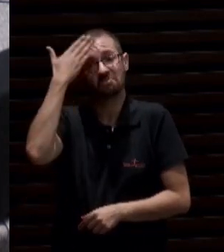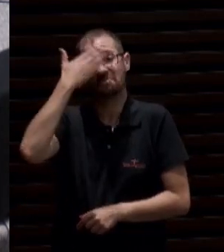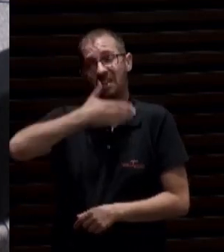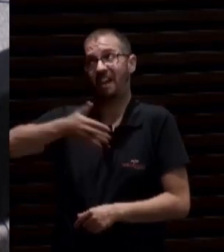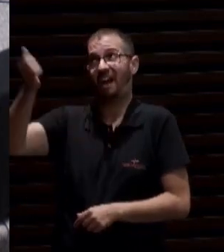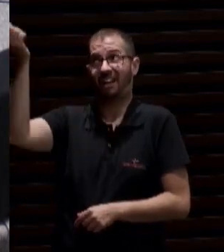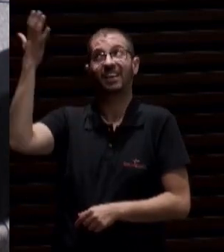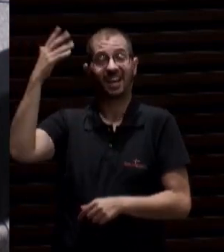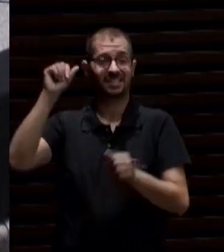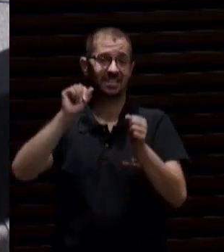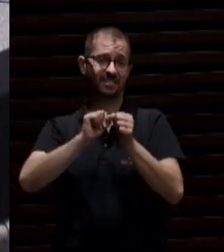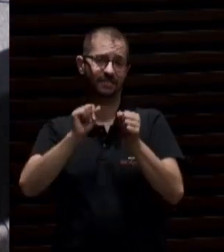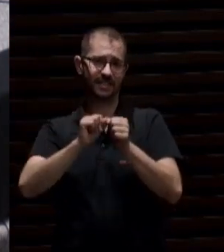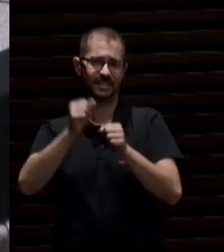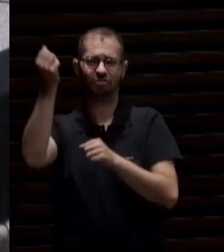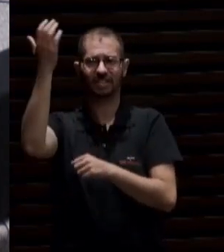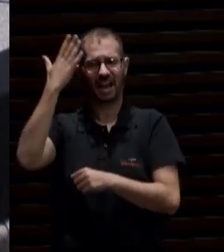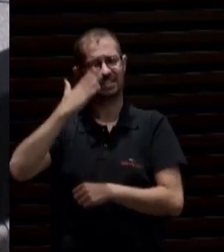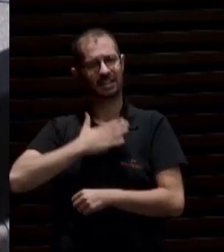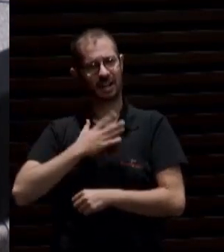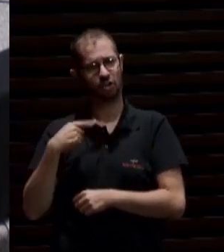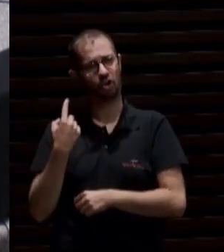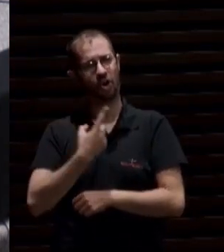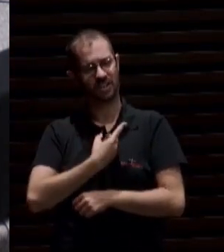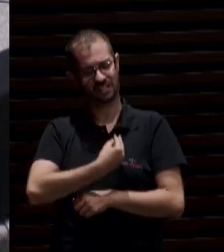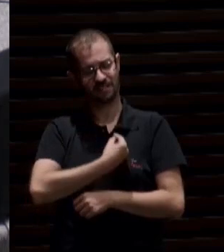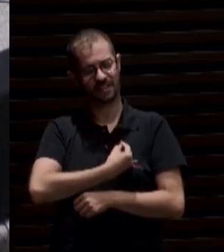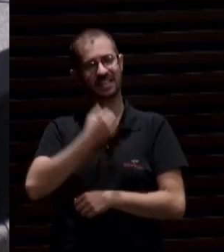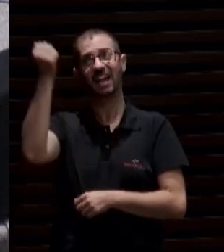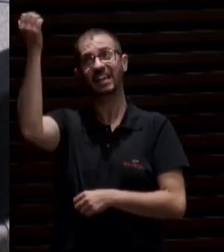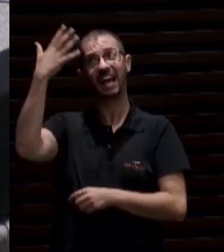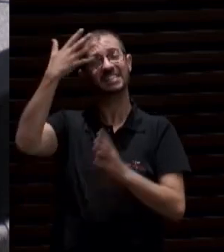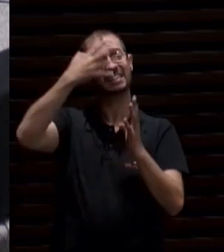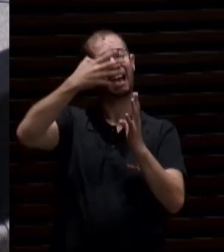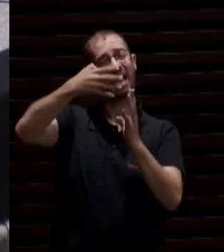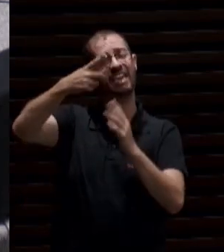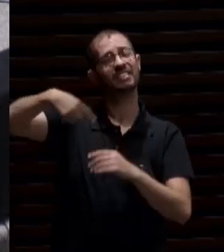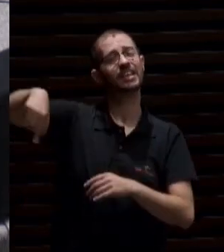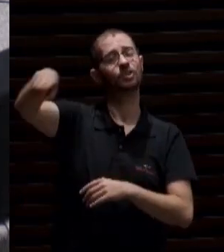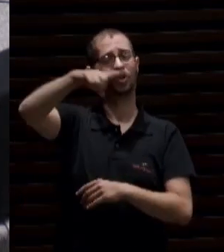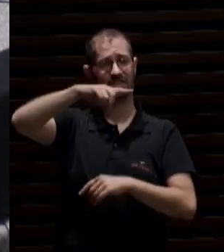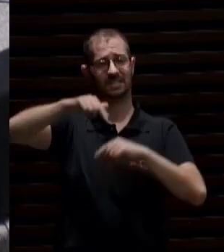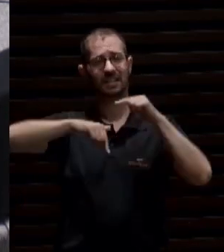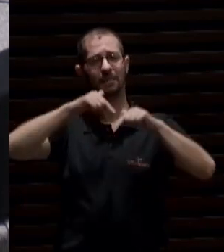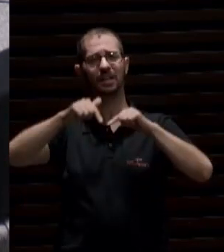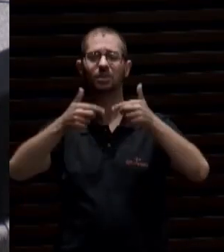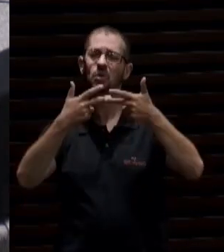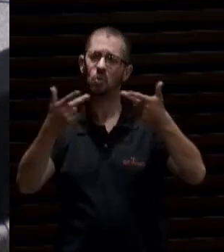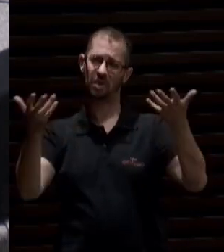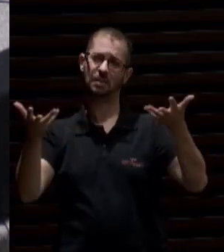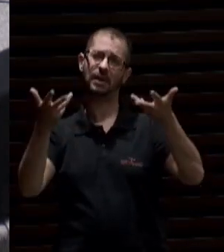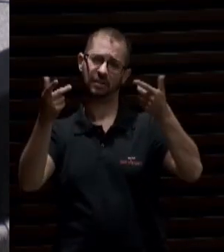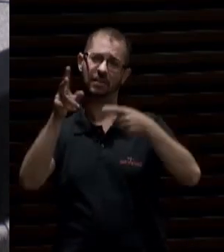está sobre nós, entre nós e através de nós, trabalhando. E coisas maravilhosas surgirão da